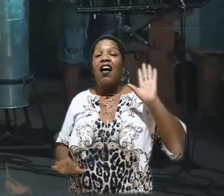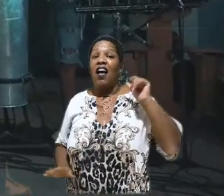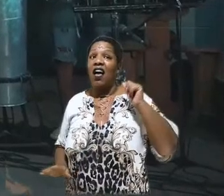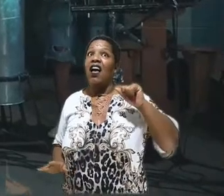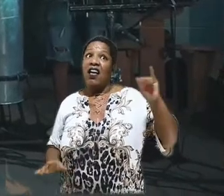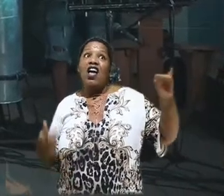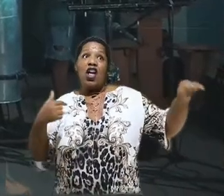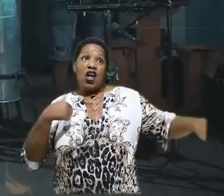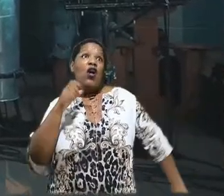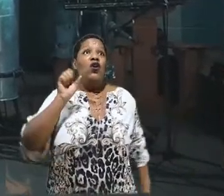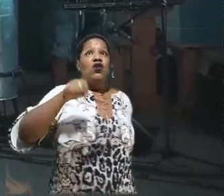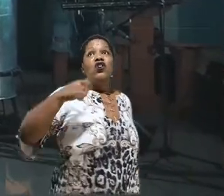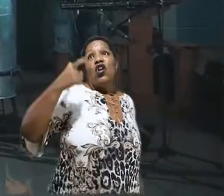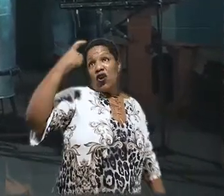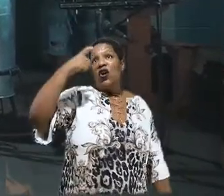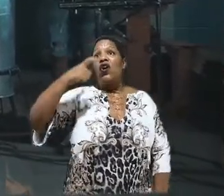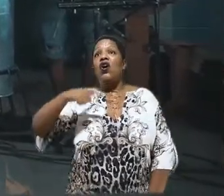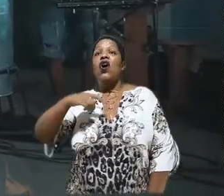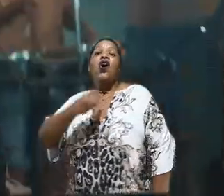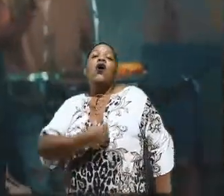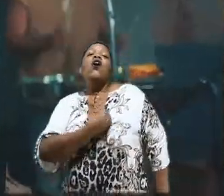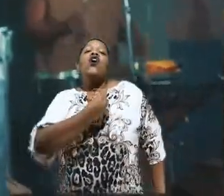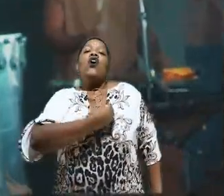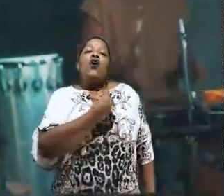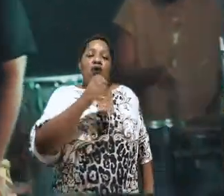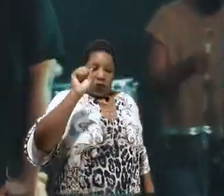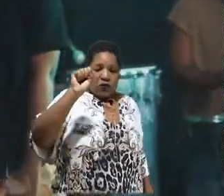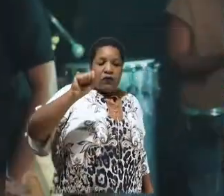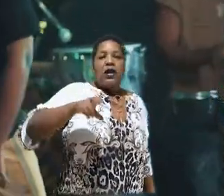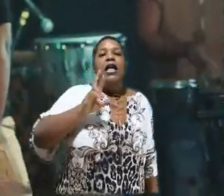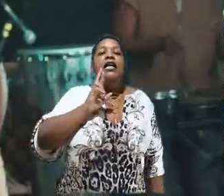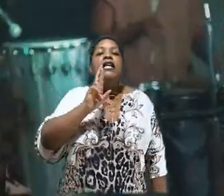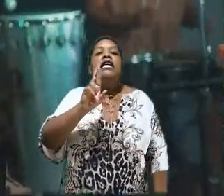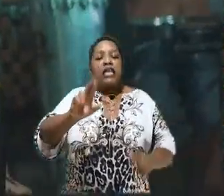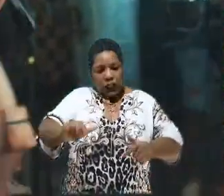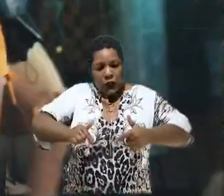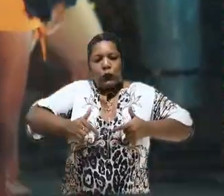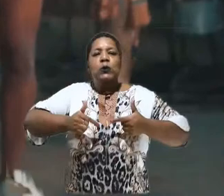que eu sou eu sou resultado